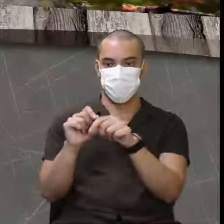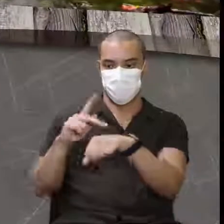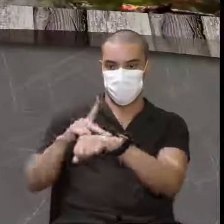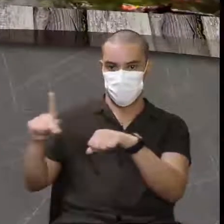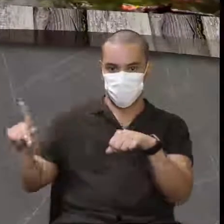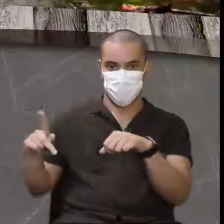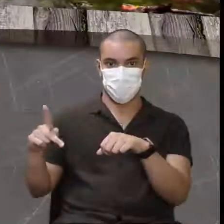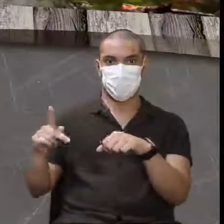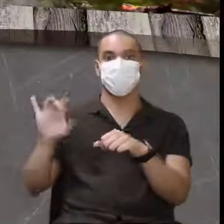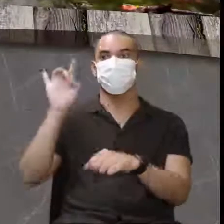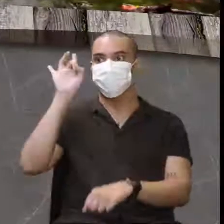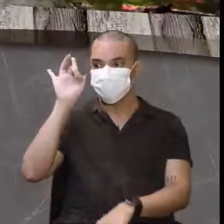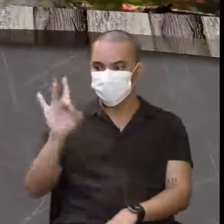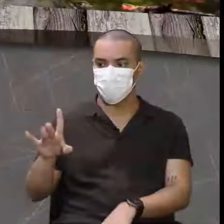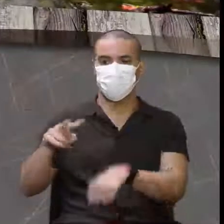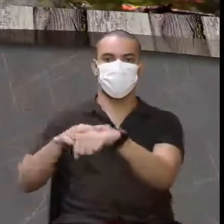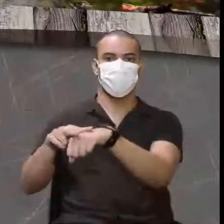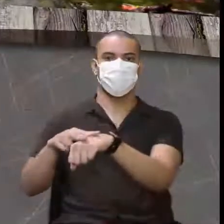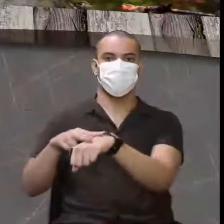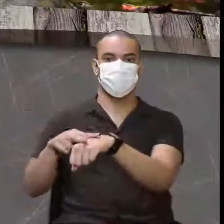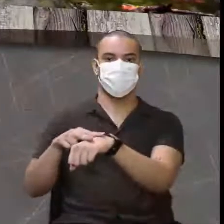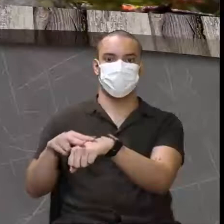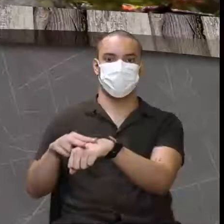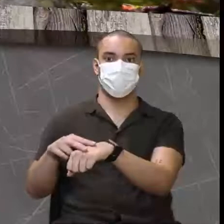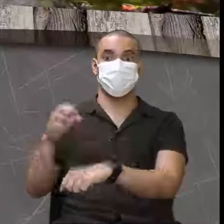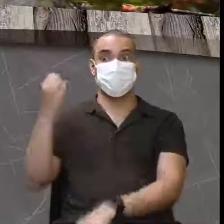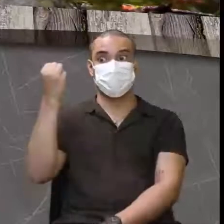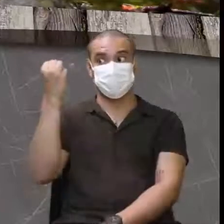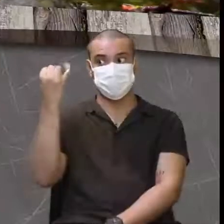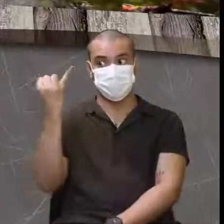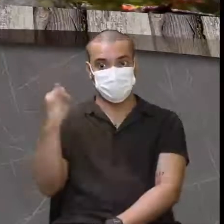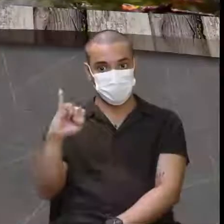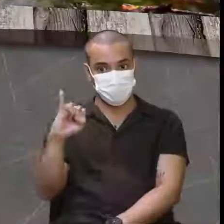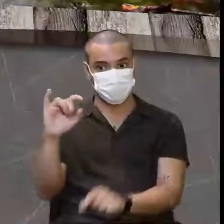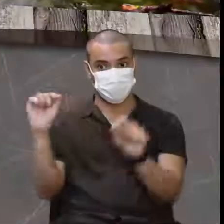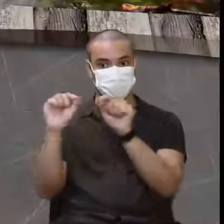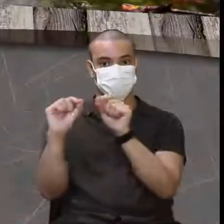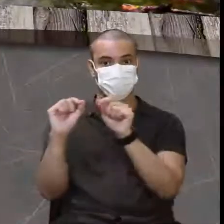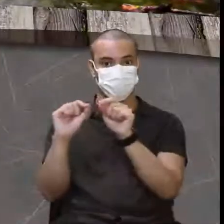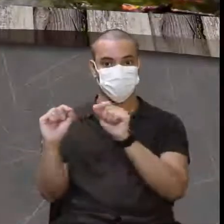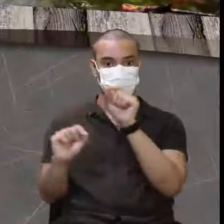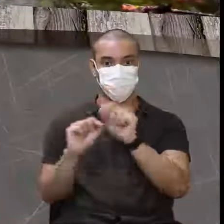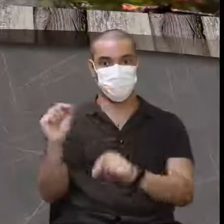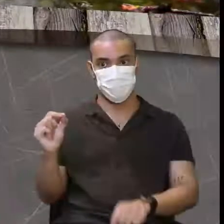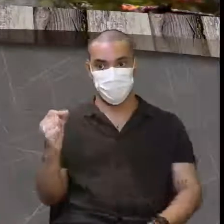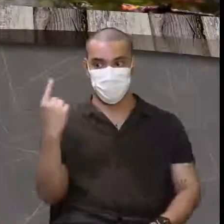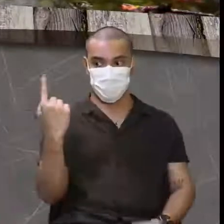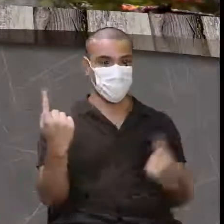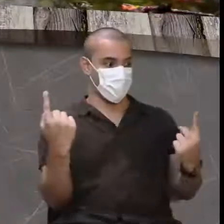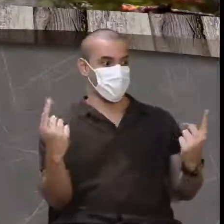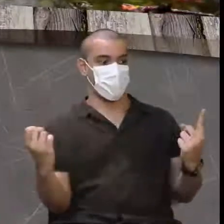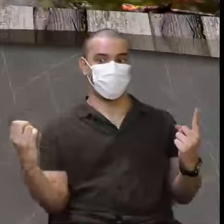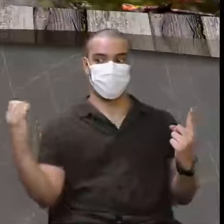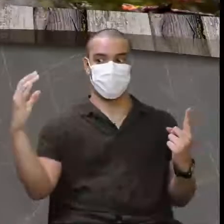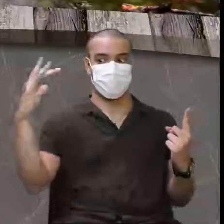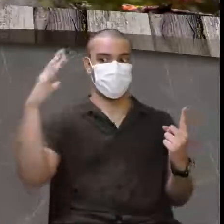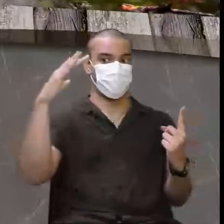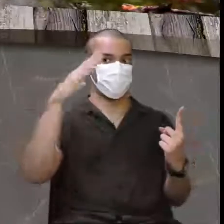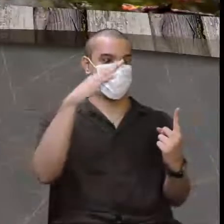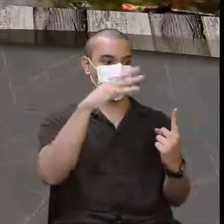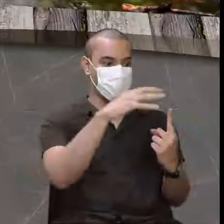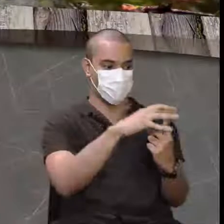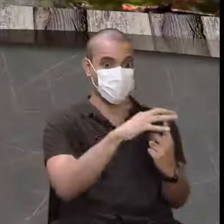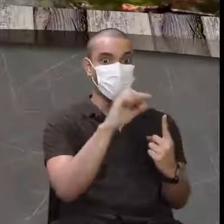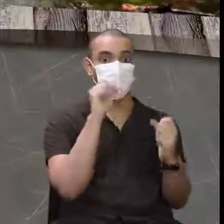puras, eu vou ter só sementes verdes. Se eu realizar o cruzamento, eu posso